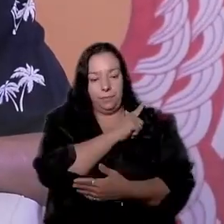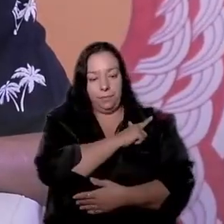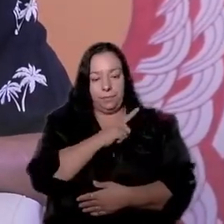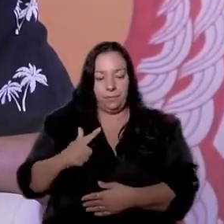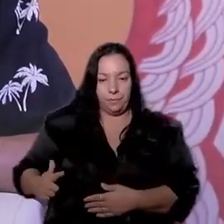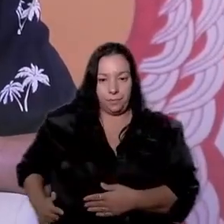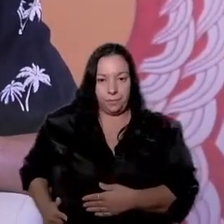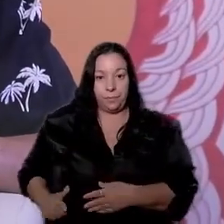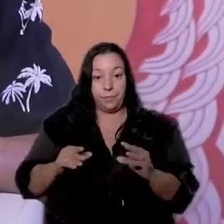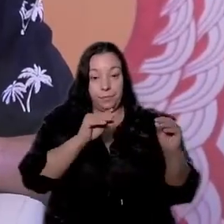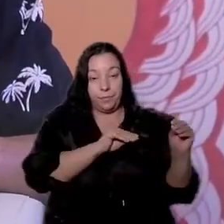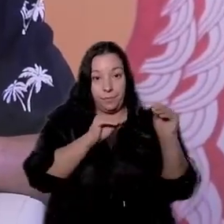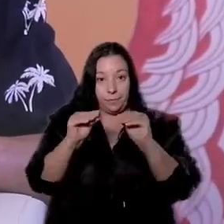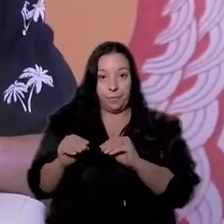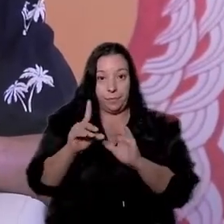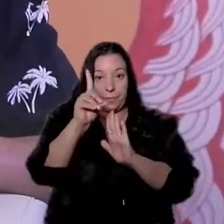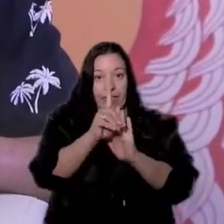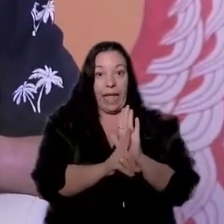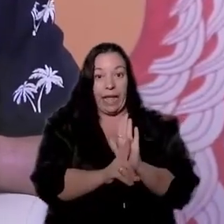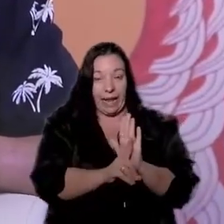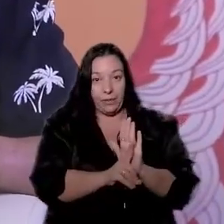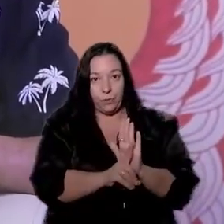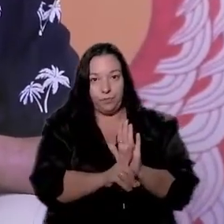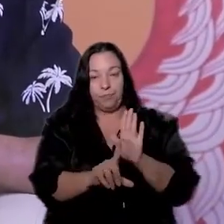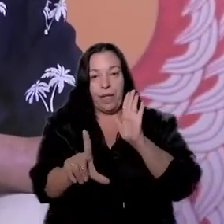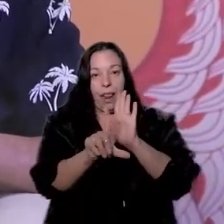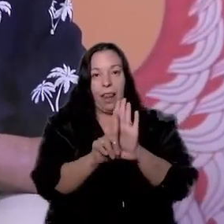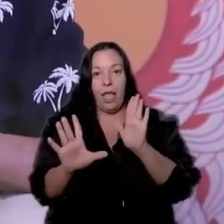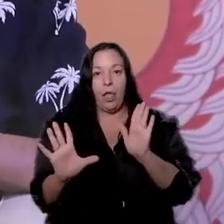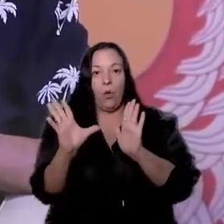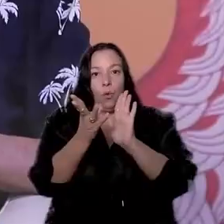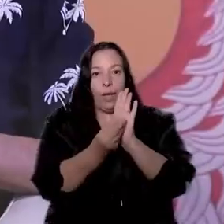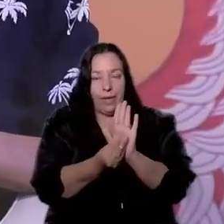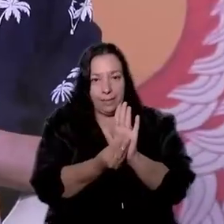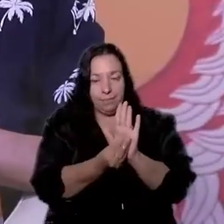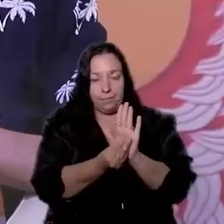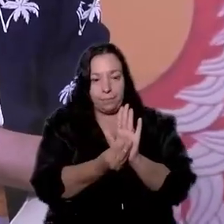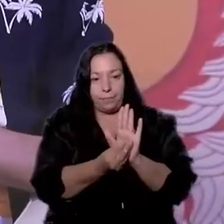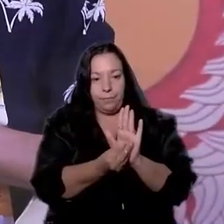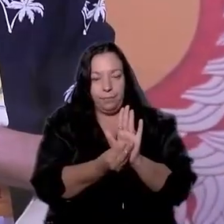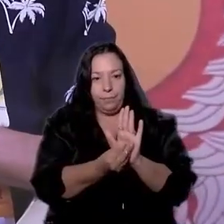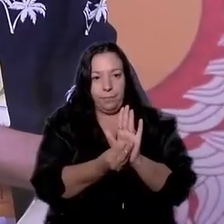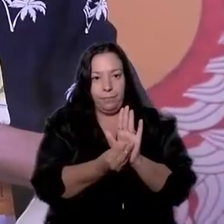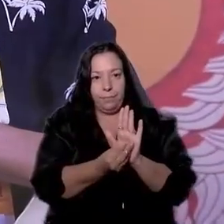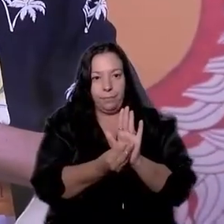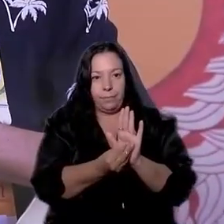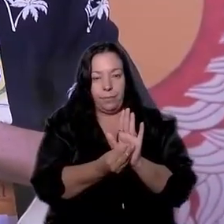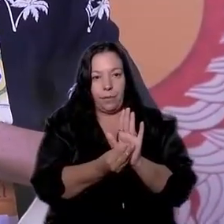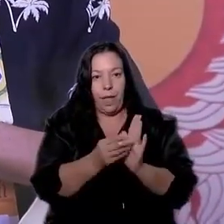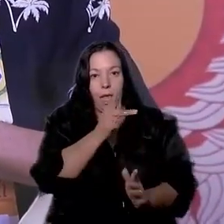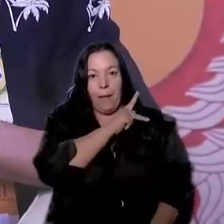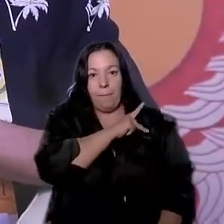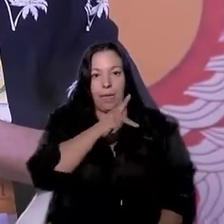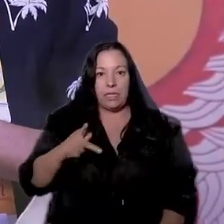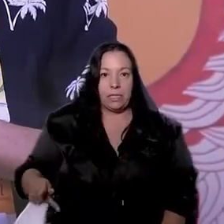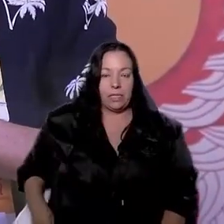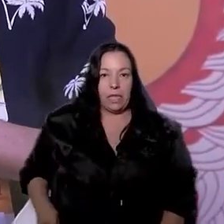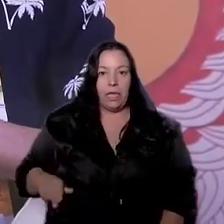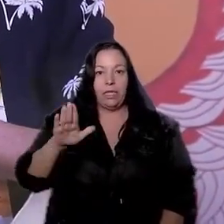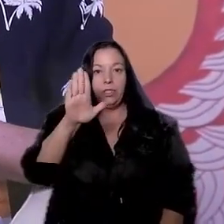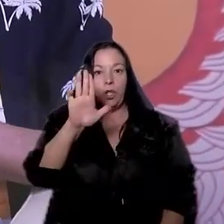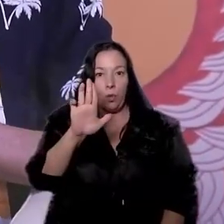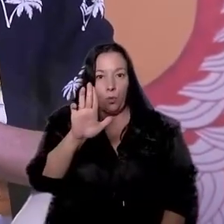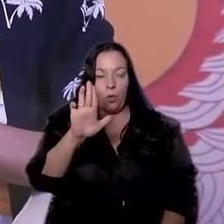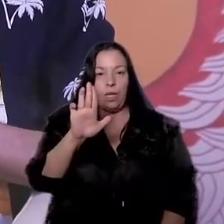nós mudamos o decreto que regulamenta a Lei Rouanet. O presidente Lula aceitou a nossa proposta e regulamentou a Lei